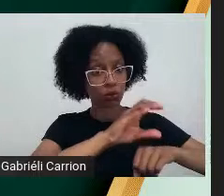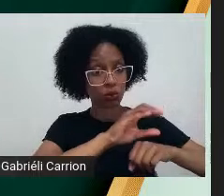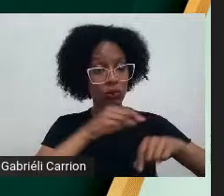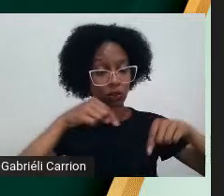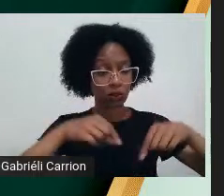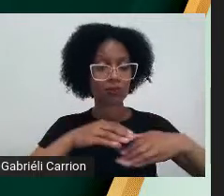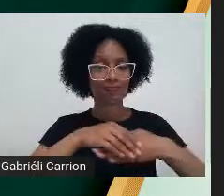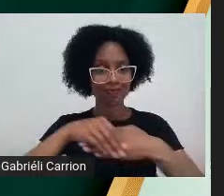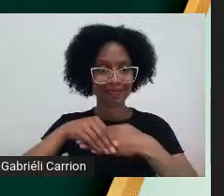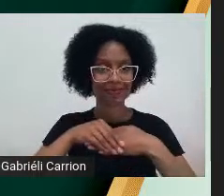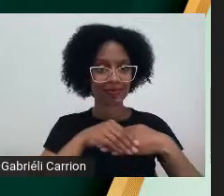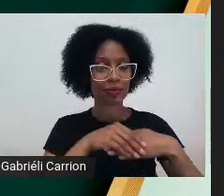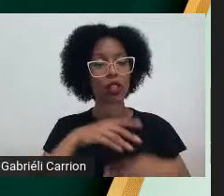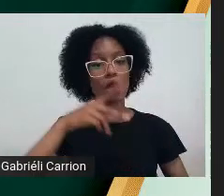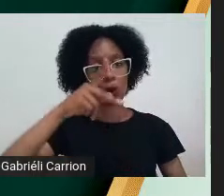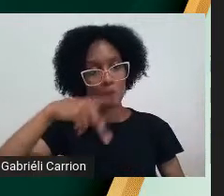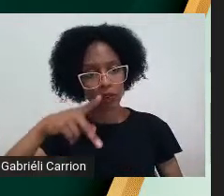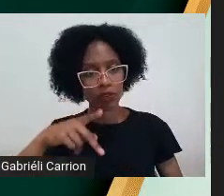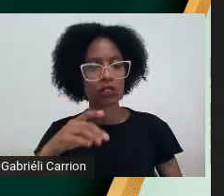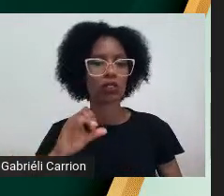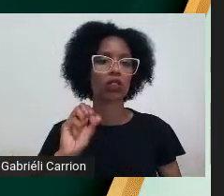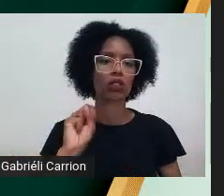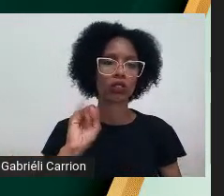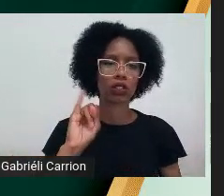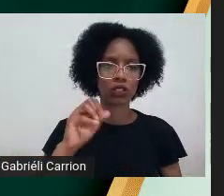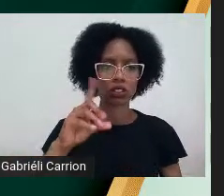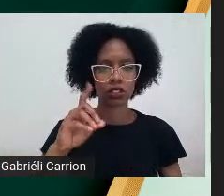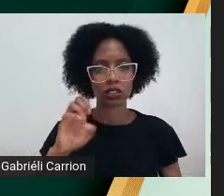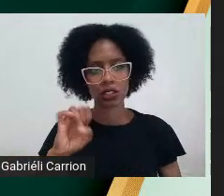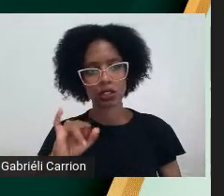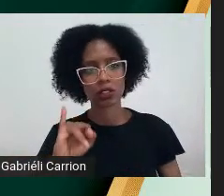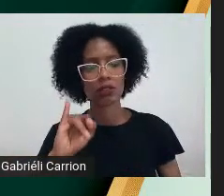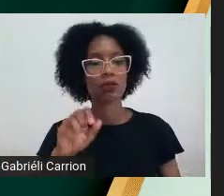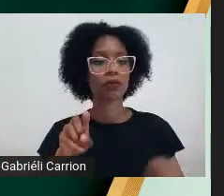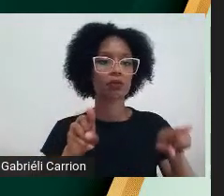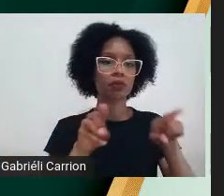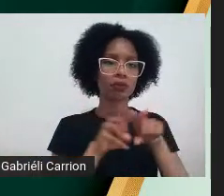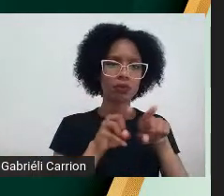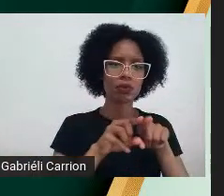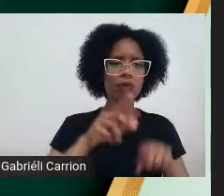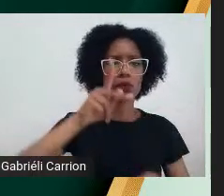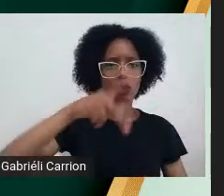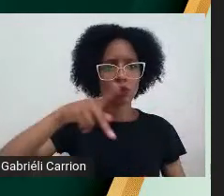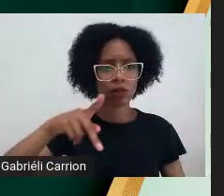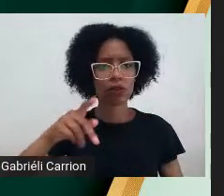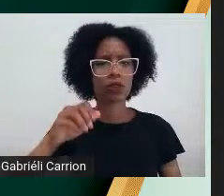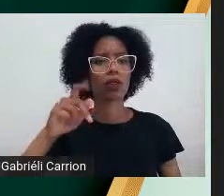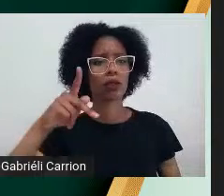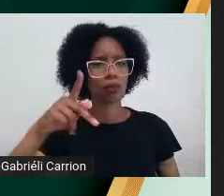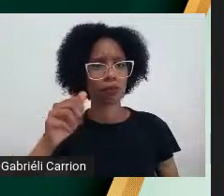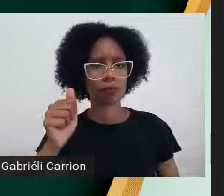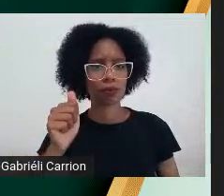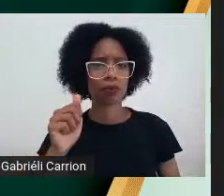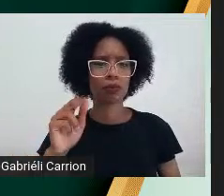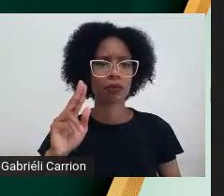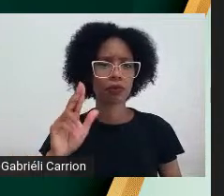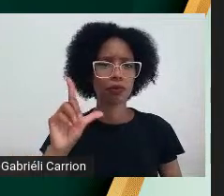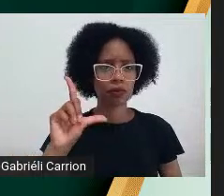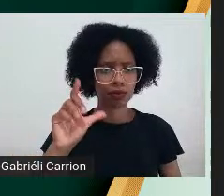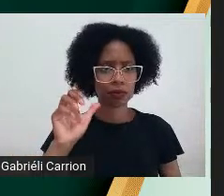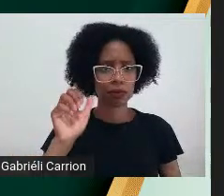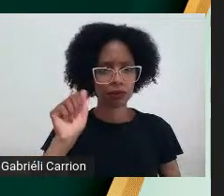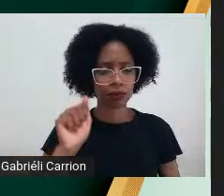né? Professor Sidney, da Engenharia Cartográfica da Agrimensura, professora Paula Ribeiro, do Ciência e Tecnologia